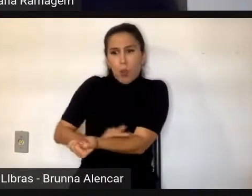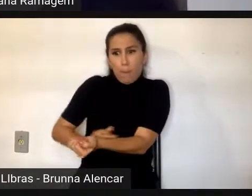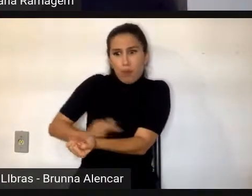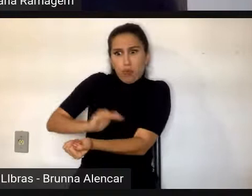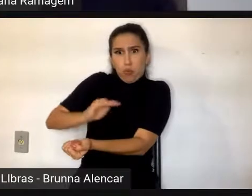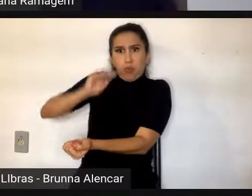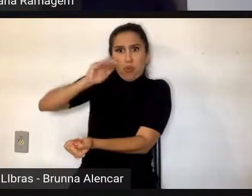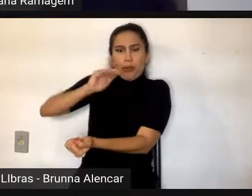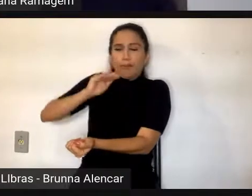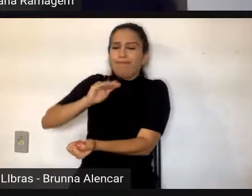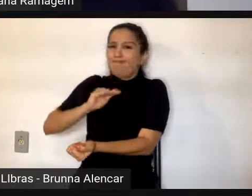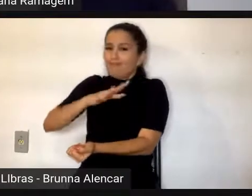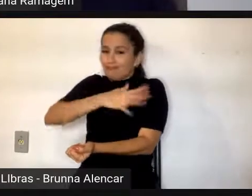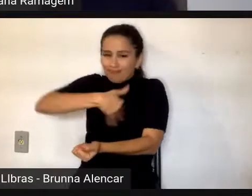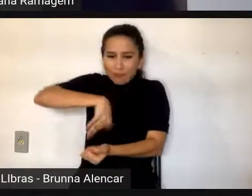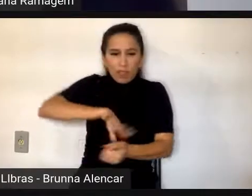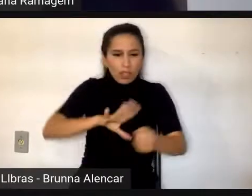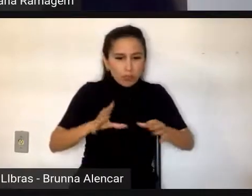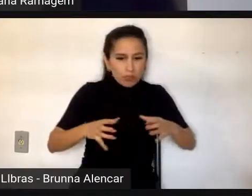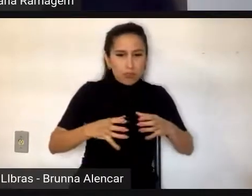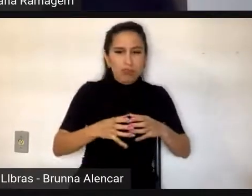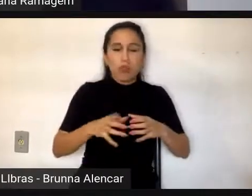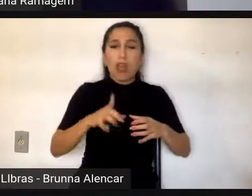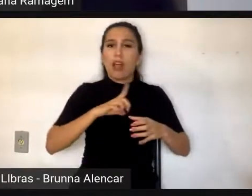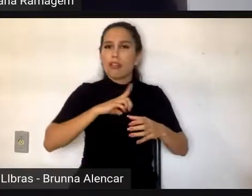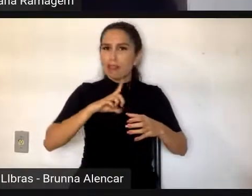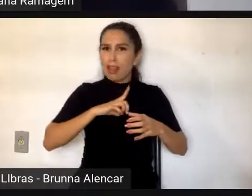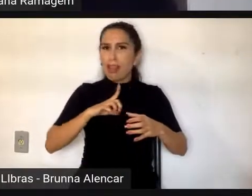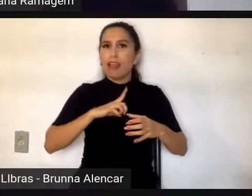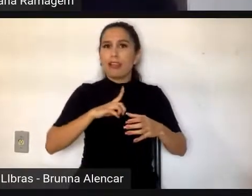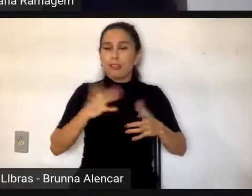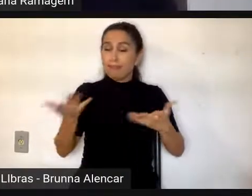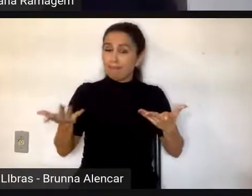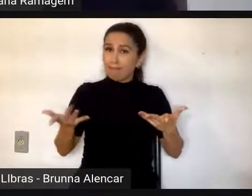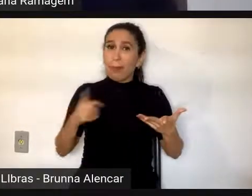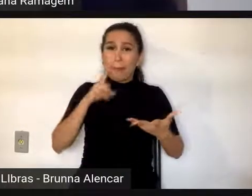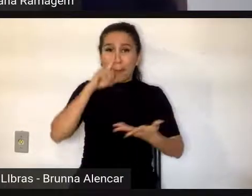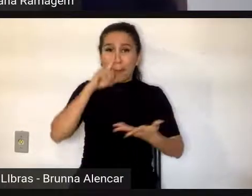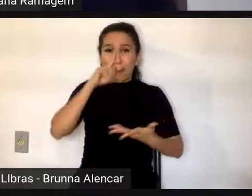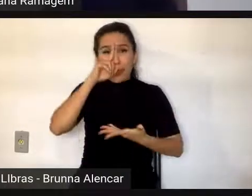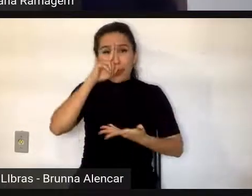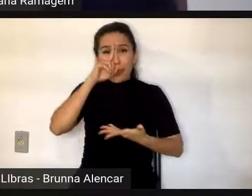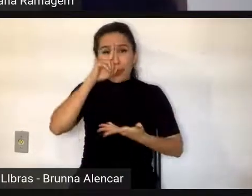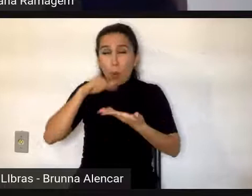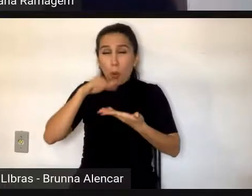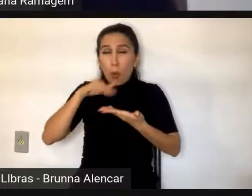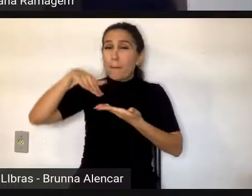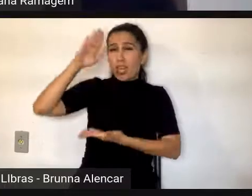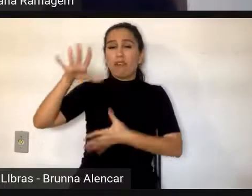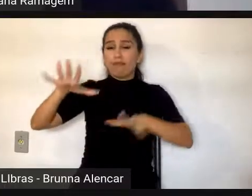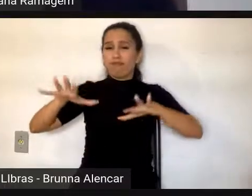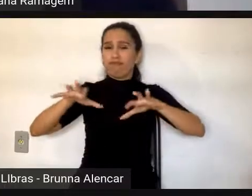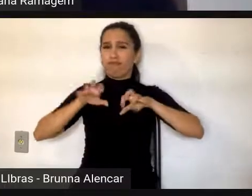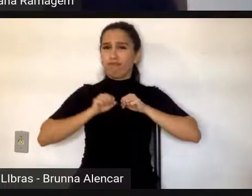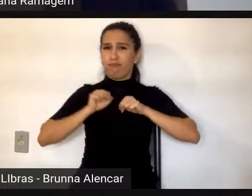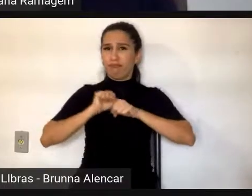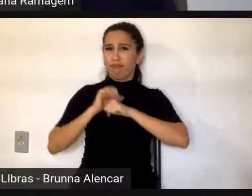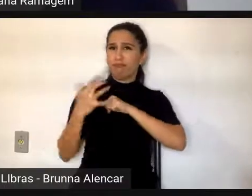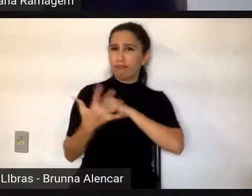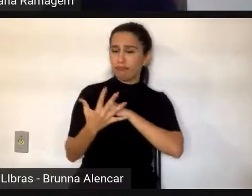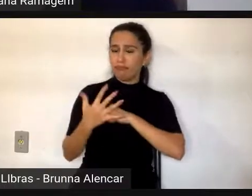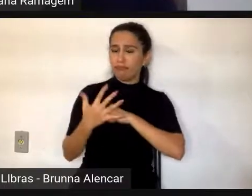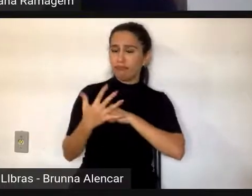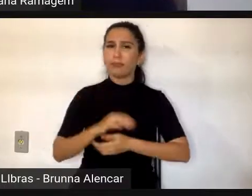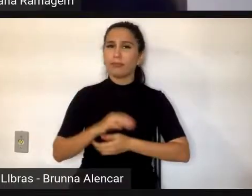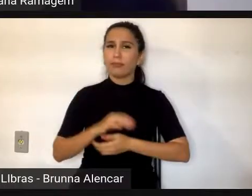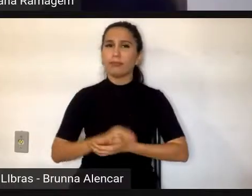risco maior de desenvolver complicações relacionadas à doença, tá? Eu costumo falar,